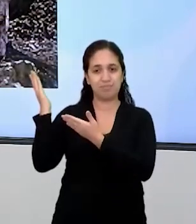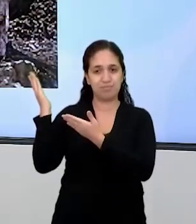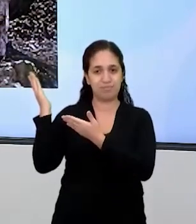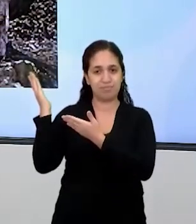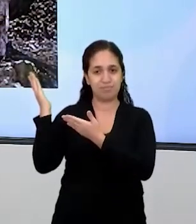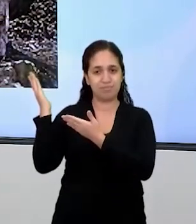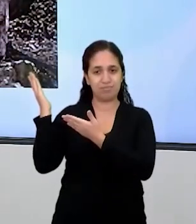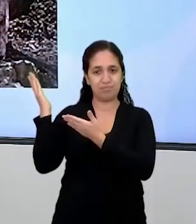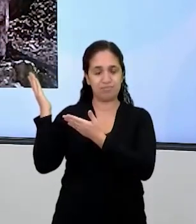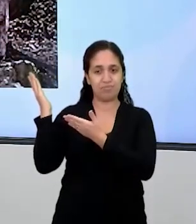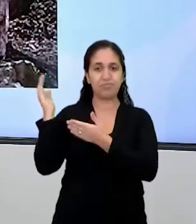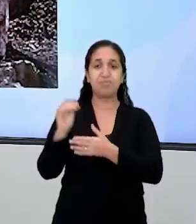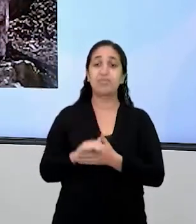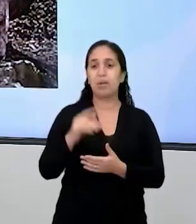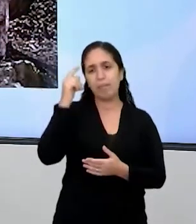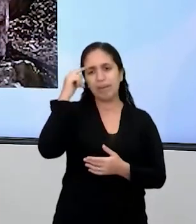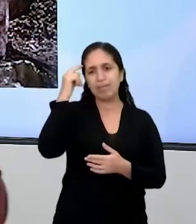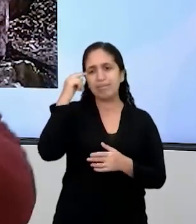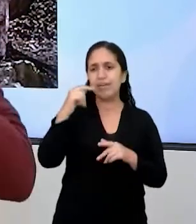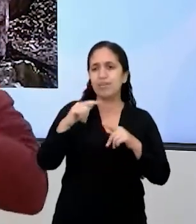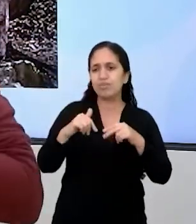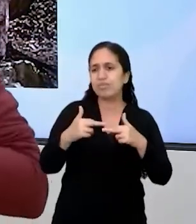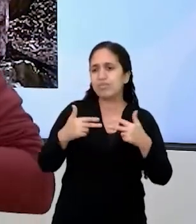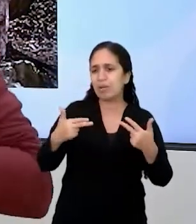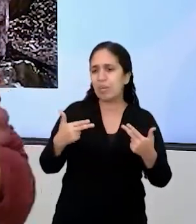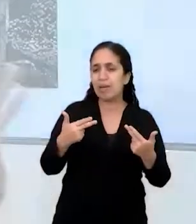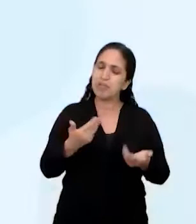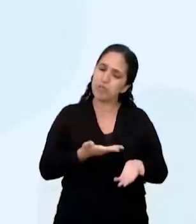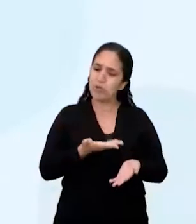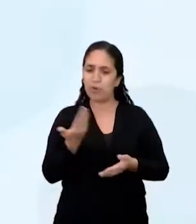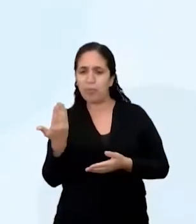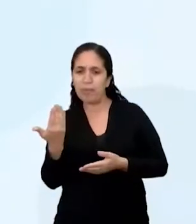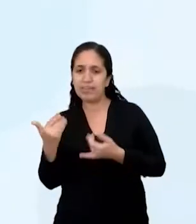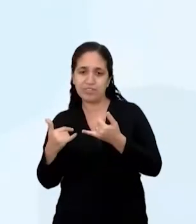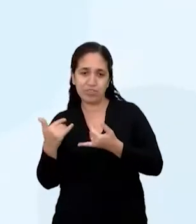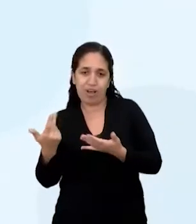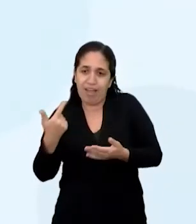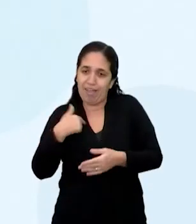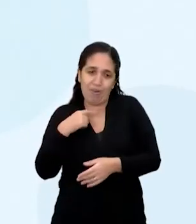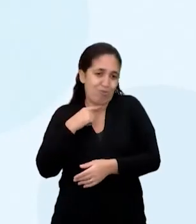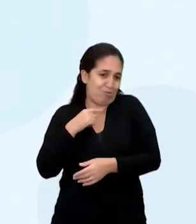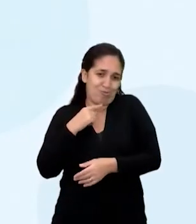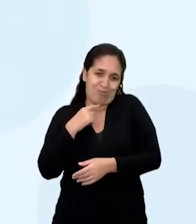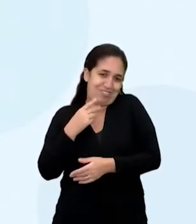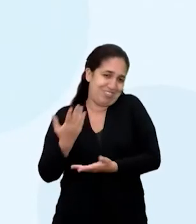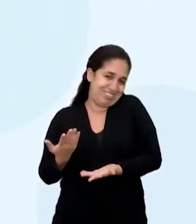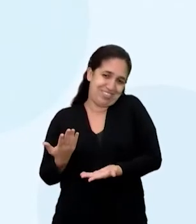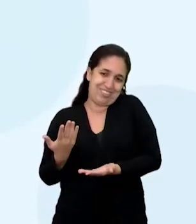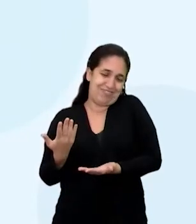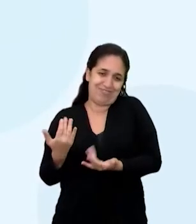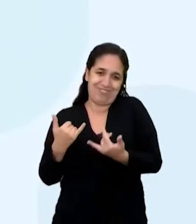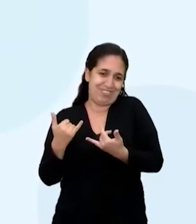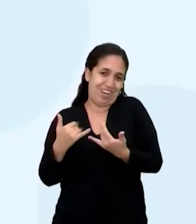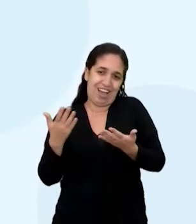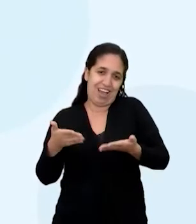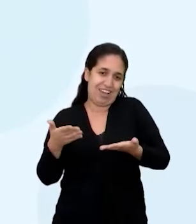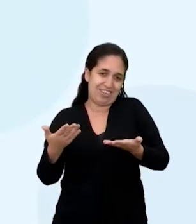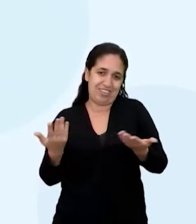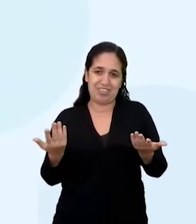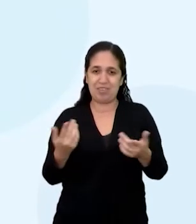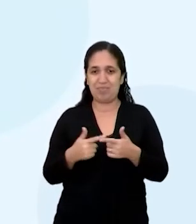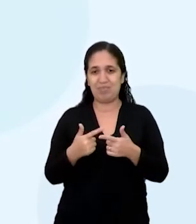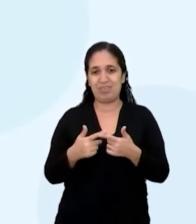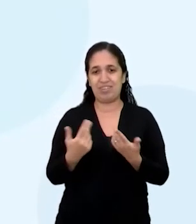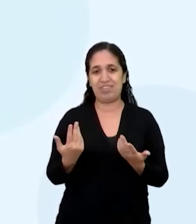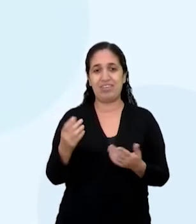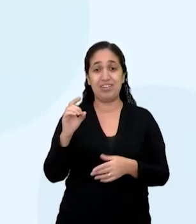Aí, pensando então nesses elementos, vamos ao jogo. Eu não vou conseguir jogar aqui, né? A gente só tem as 2 aulas